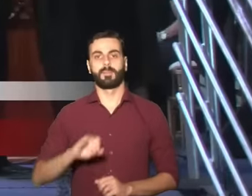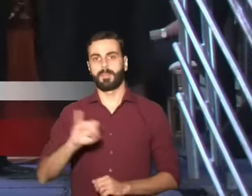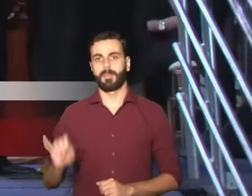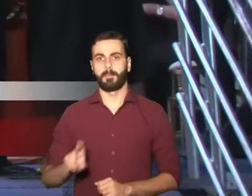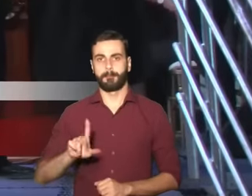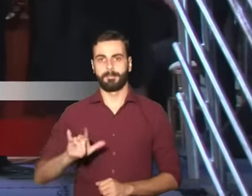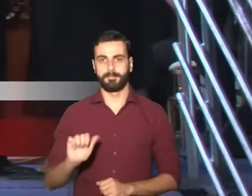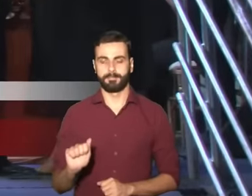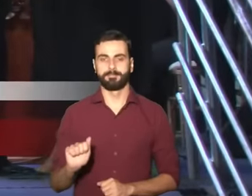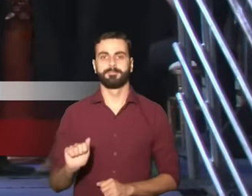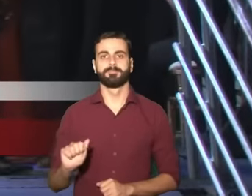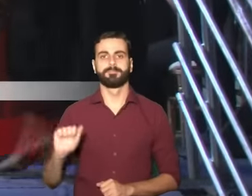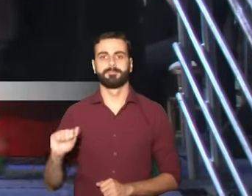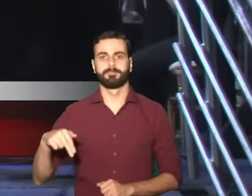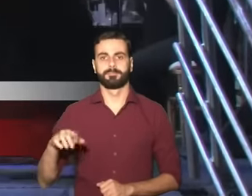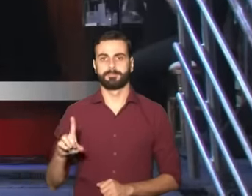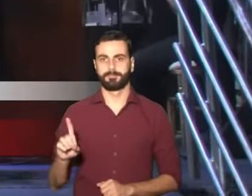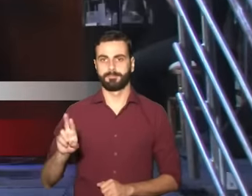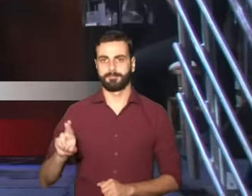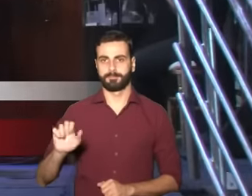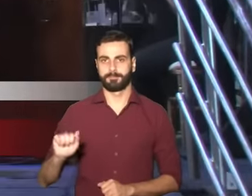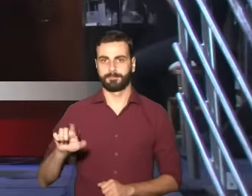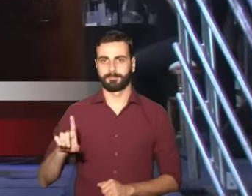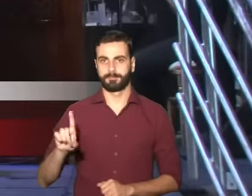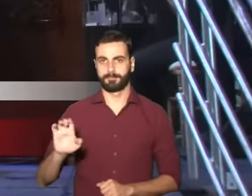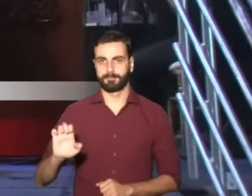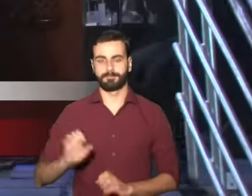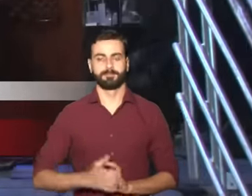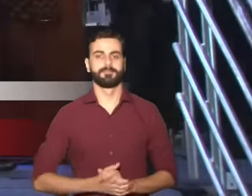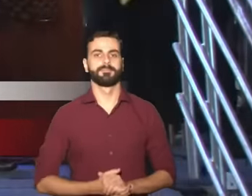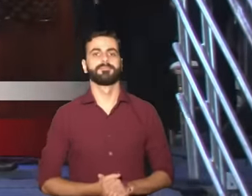Júlia Martins de Andrade.